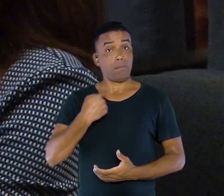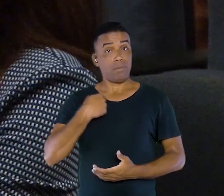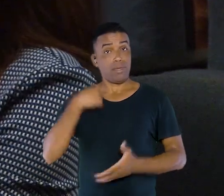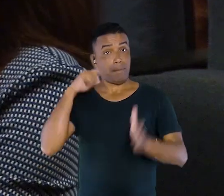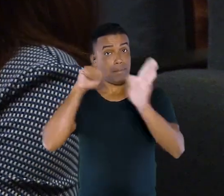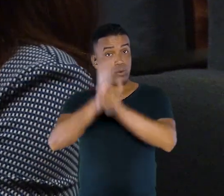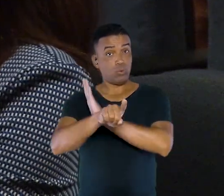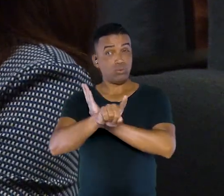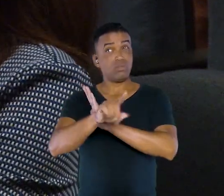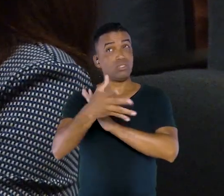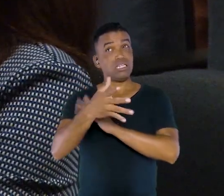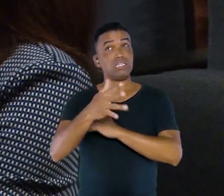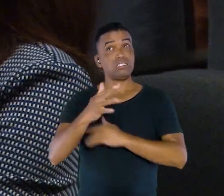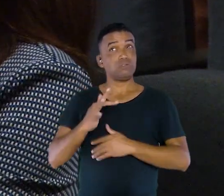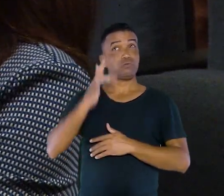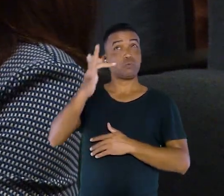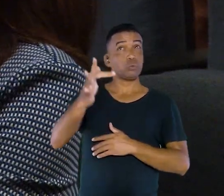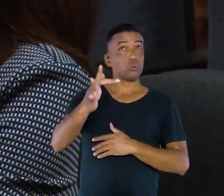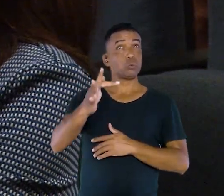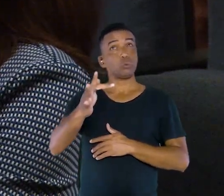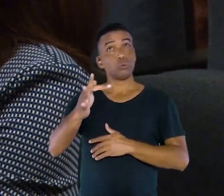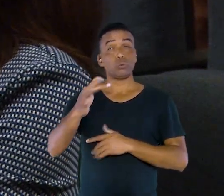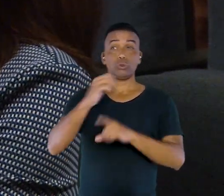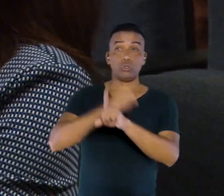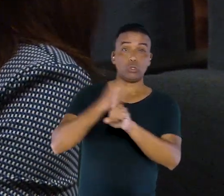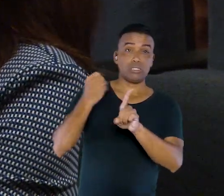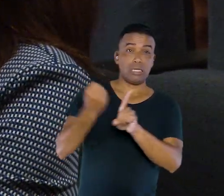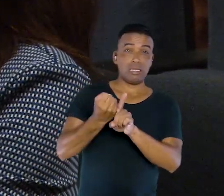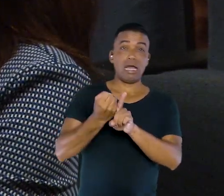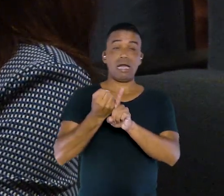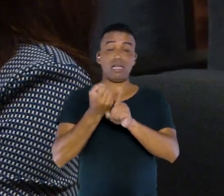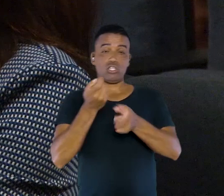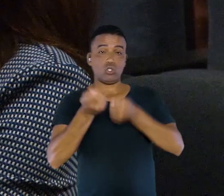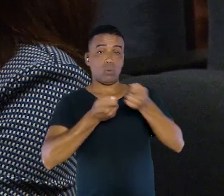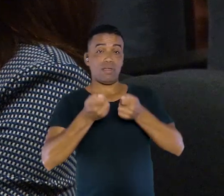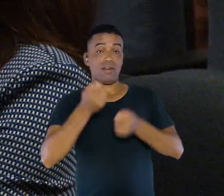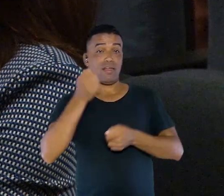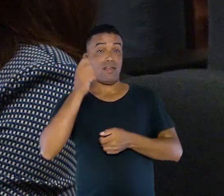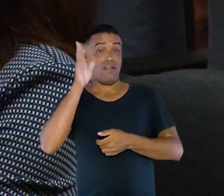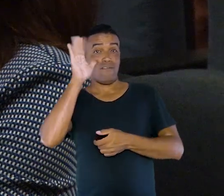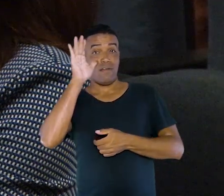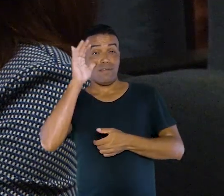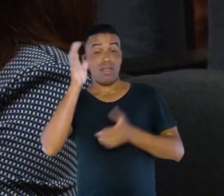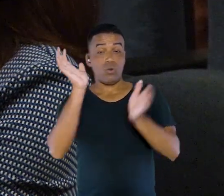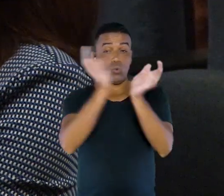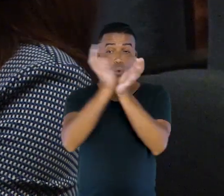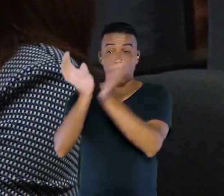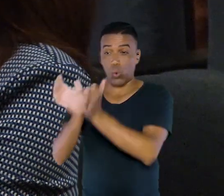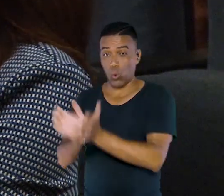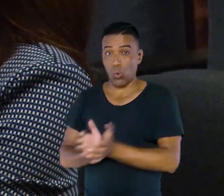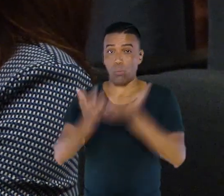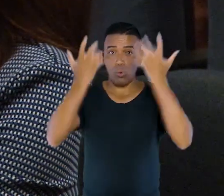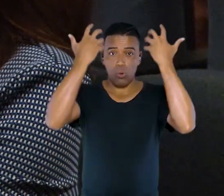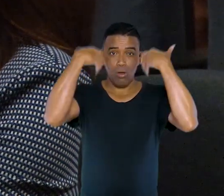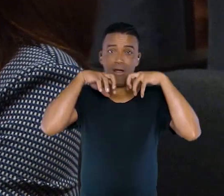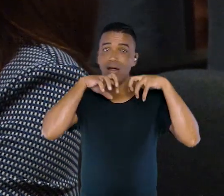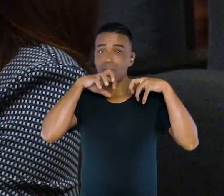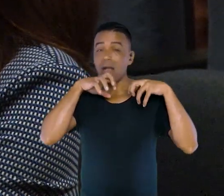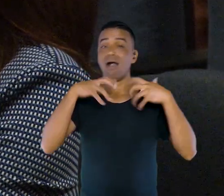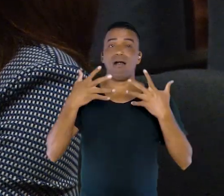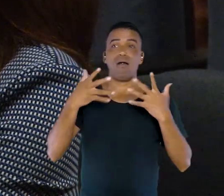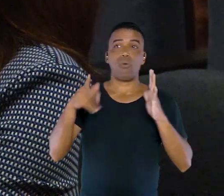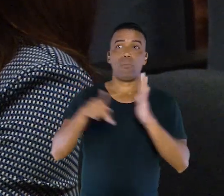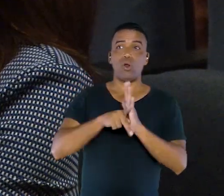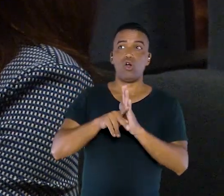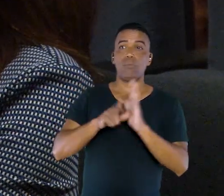A minha pergunta é se vocês são otimistas de que um dia a sociedade dominante enxergará os animais não humanos não como mercadorias, como